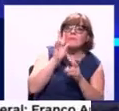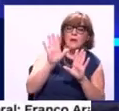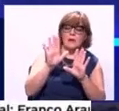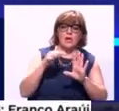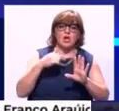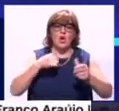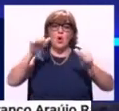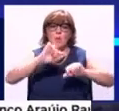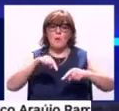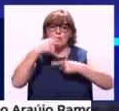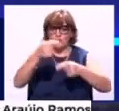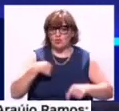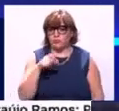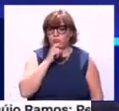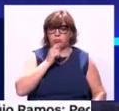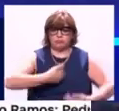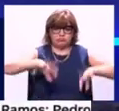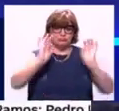com o mal dos outros, posso eu.